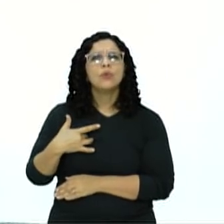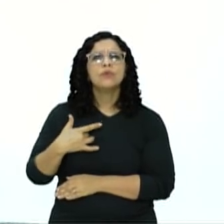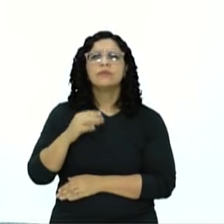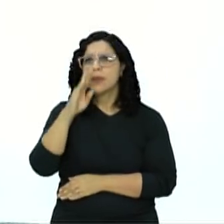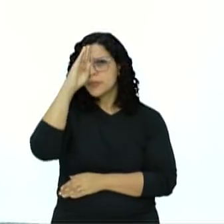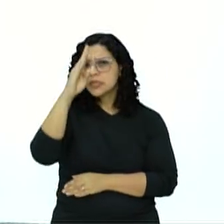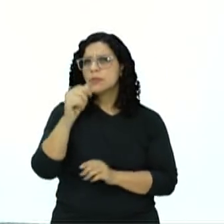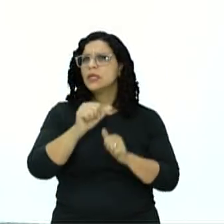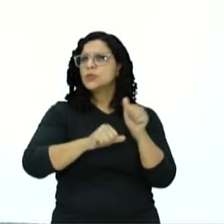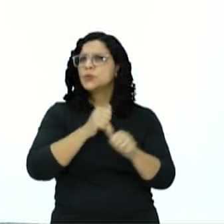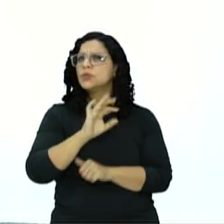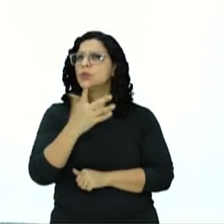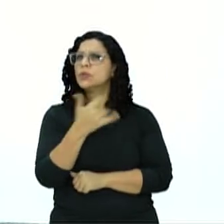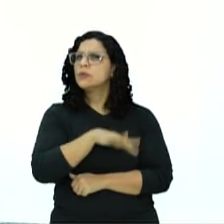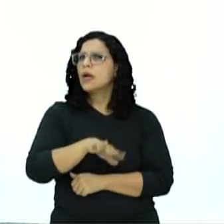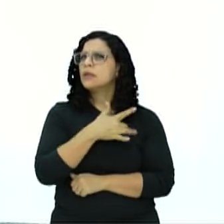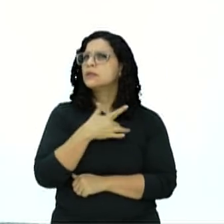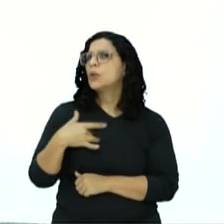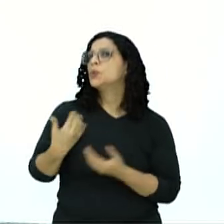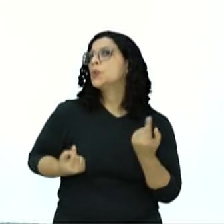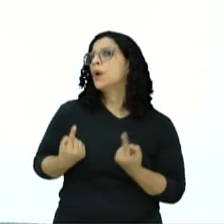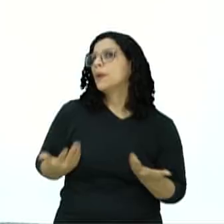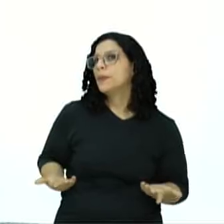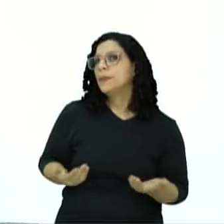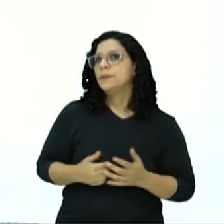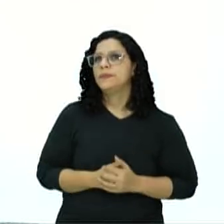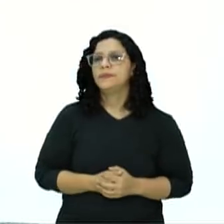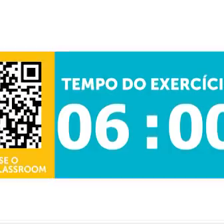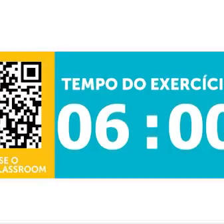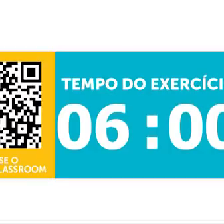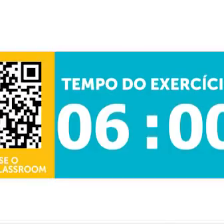as principais mudanças para a área da saúde.